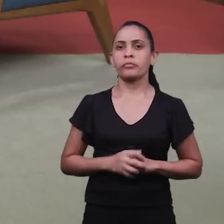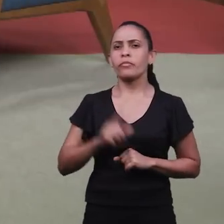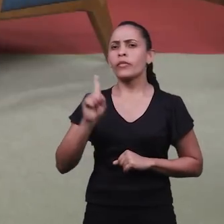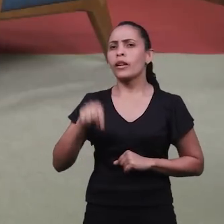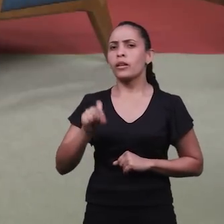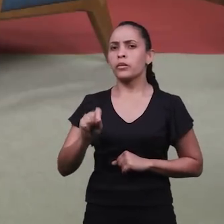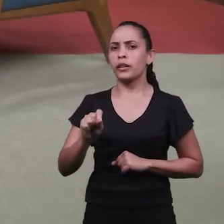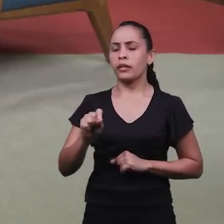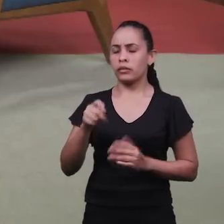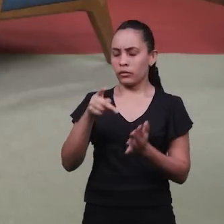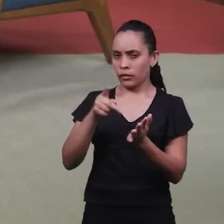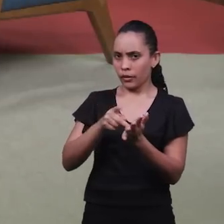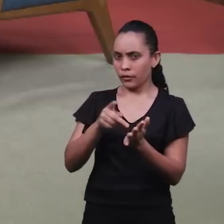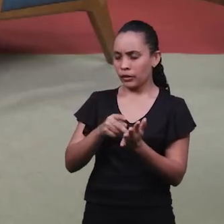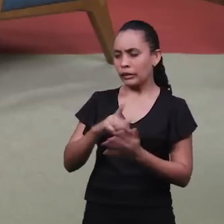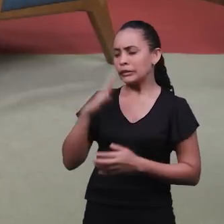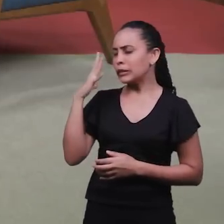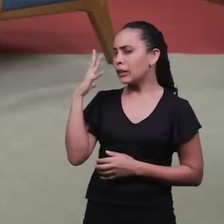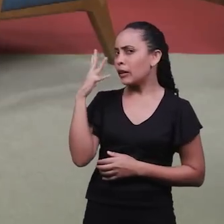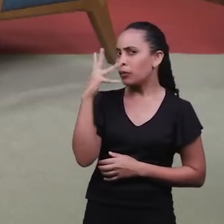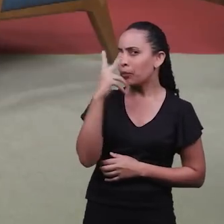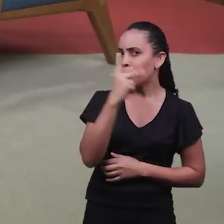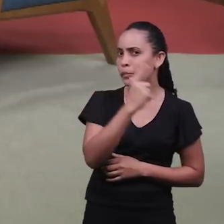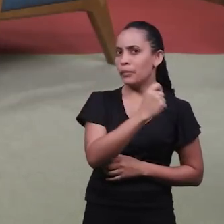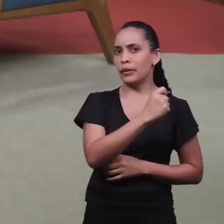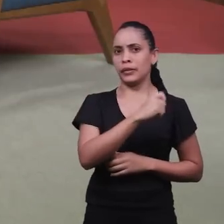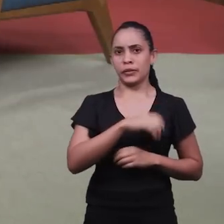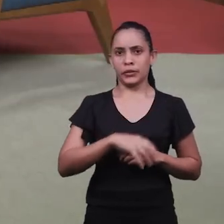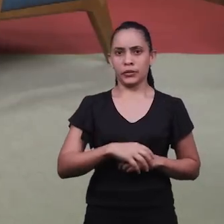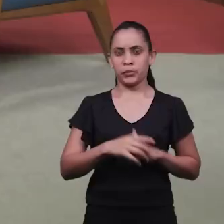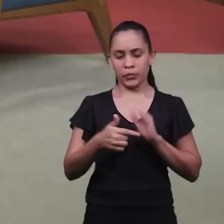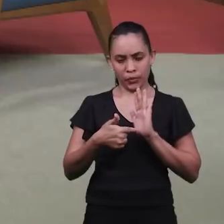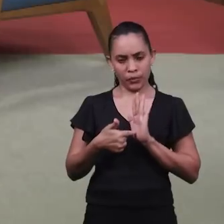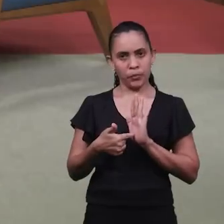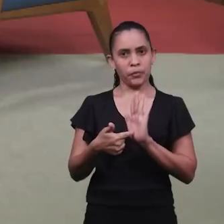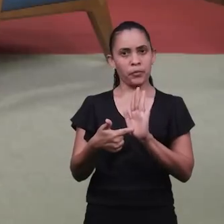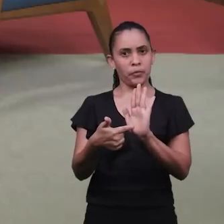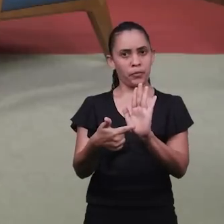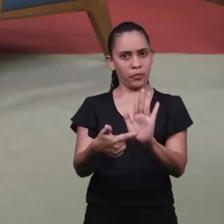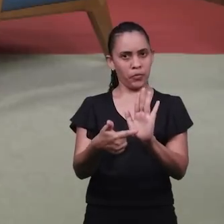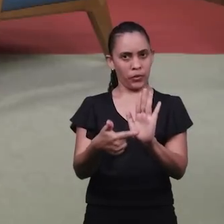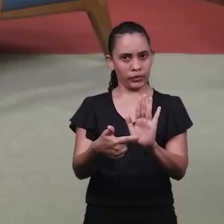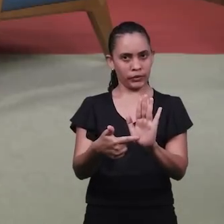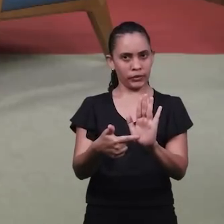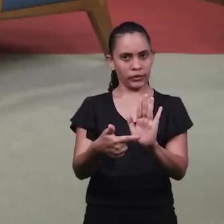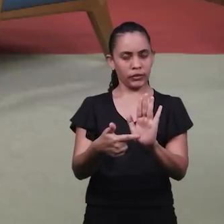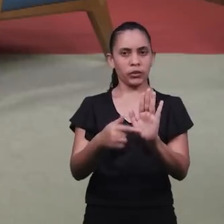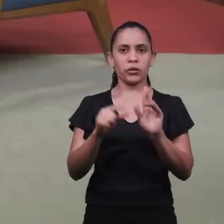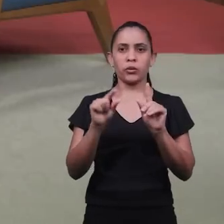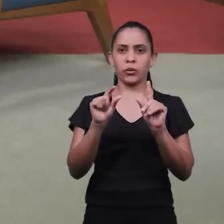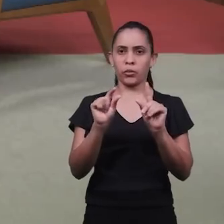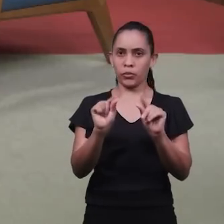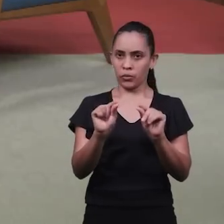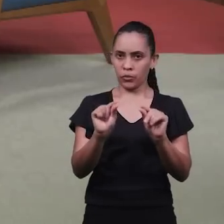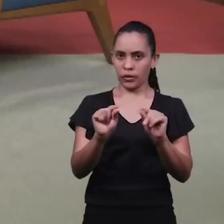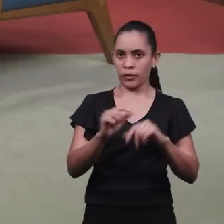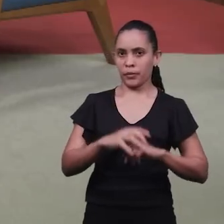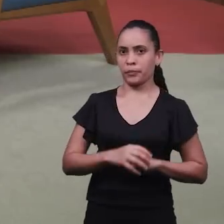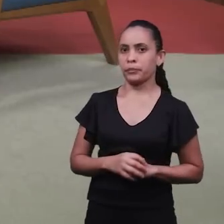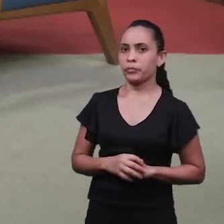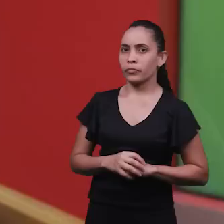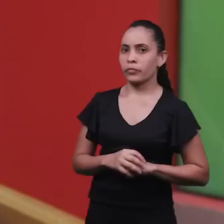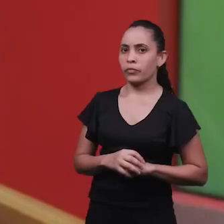Que é, na verdade, algo belíssimo que fala do alimento que é